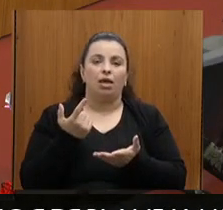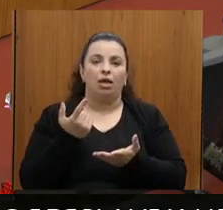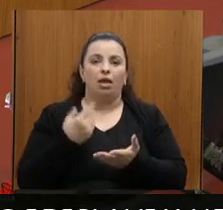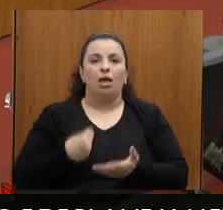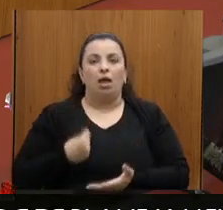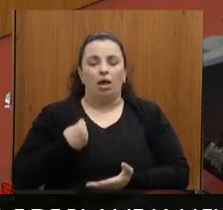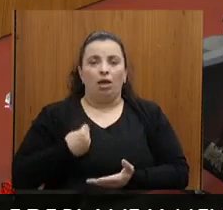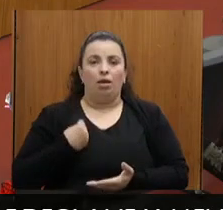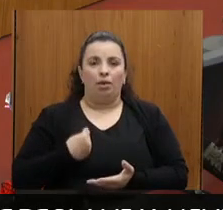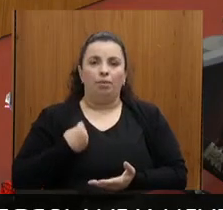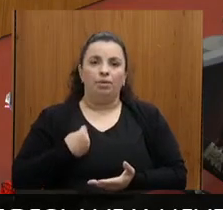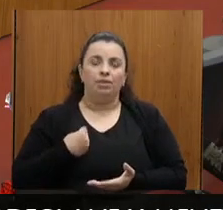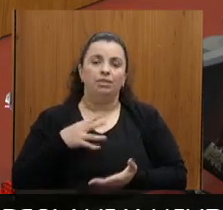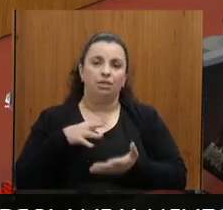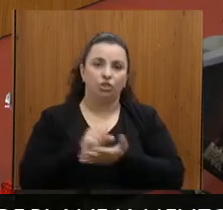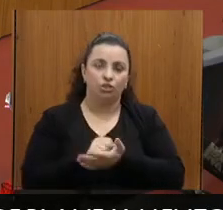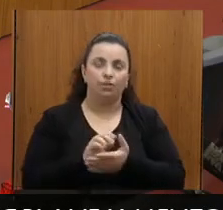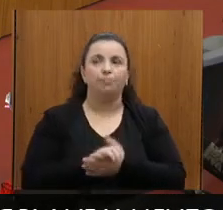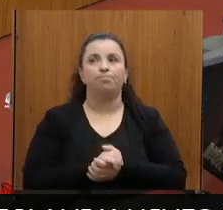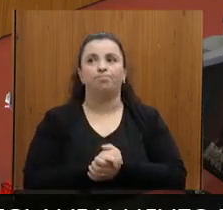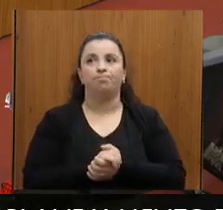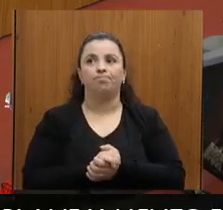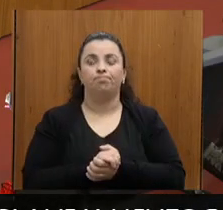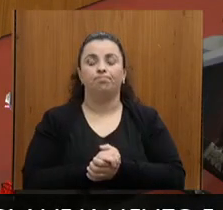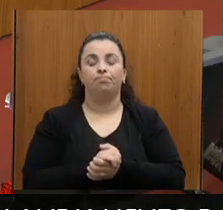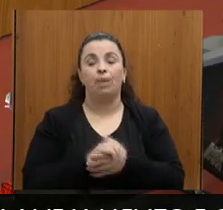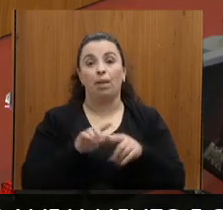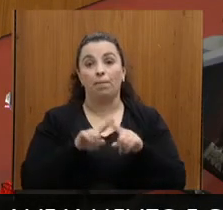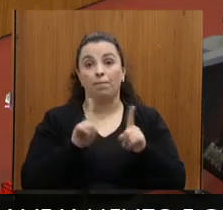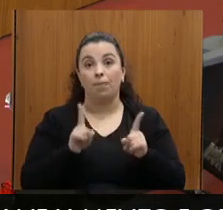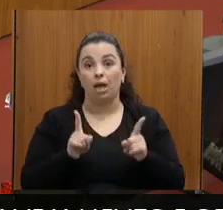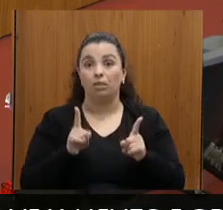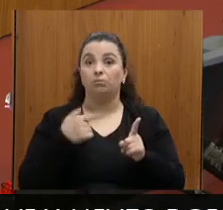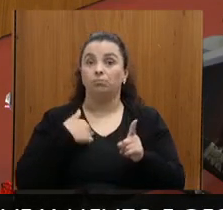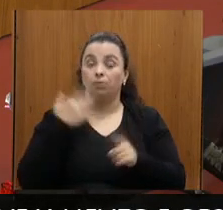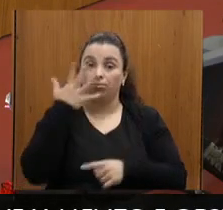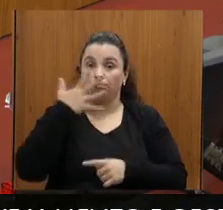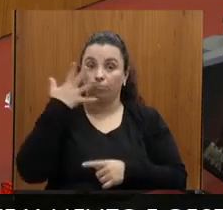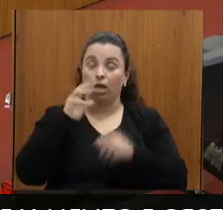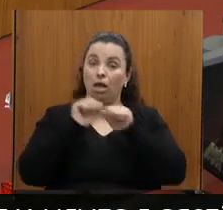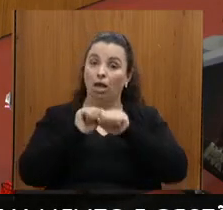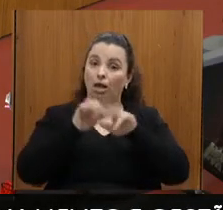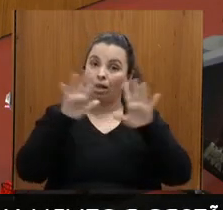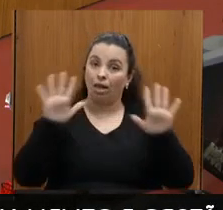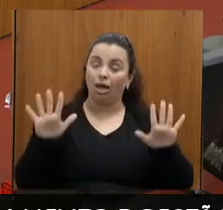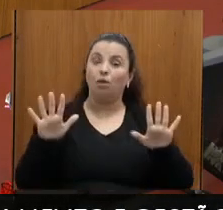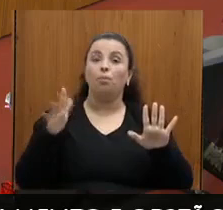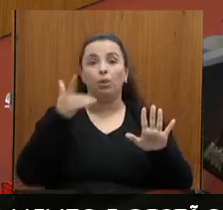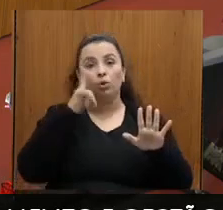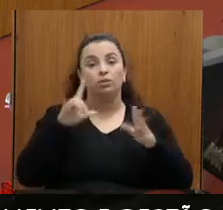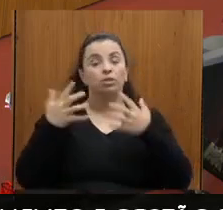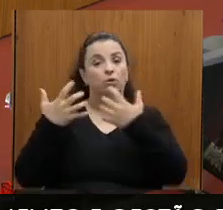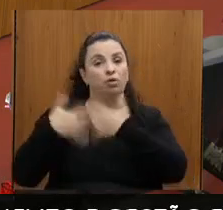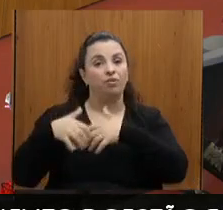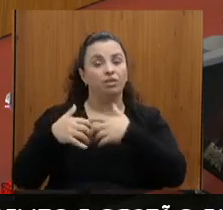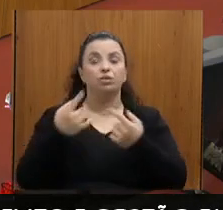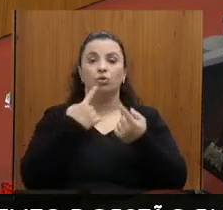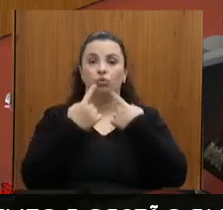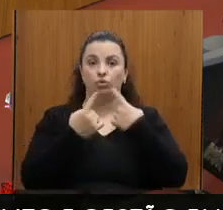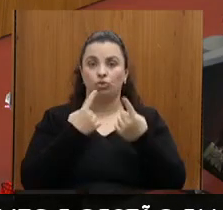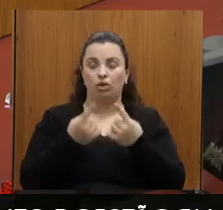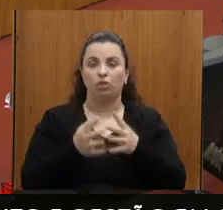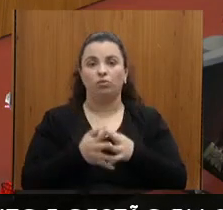clareza, da intervenção que eu preciso fazer para a gente poder estabelecer aqui esse diálogo.